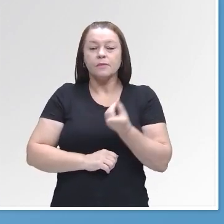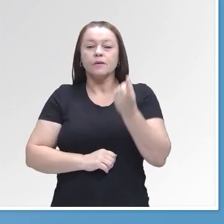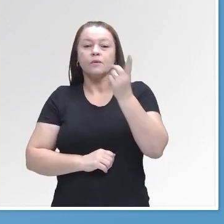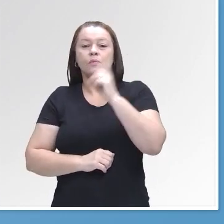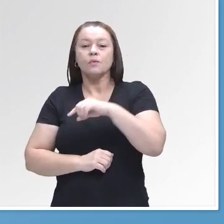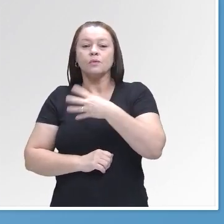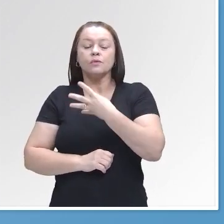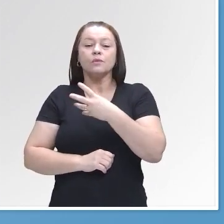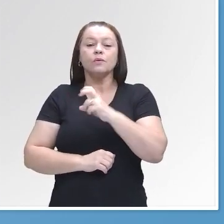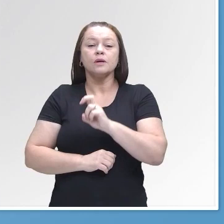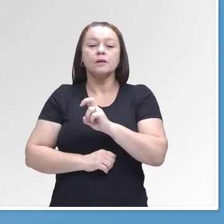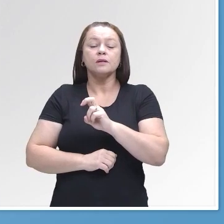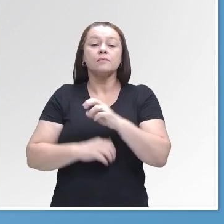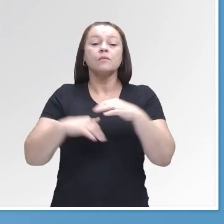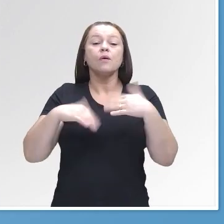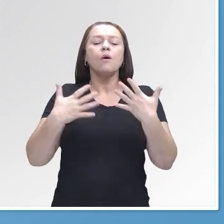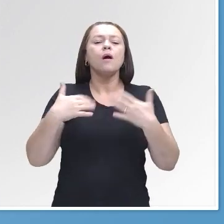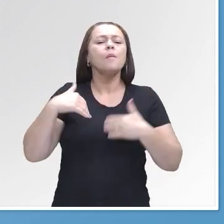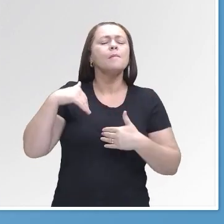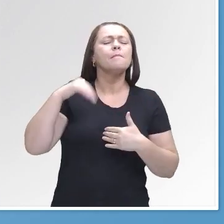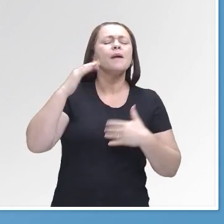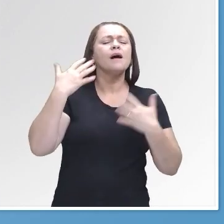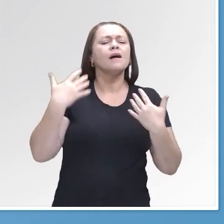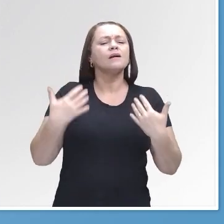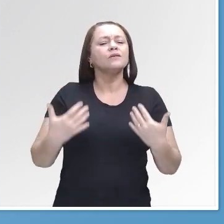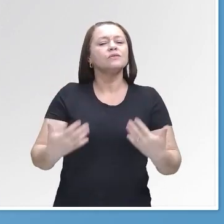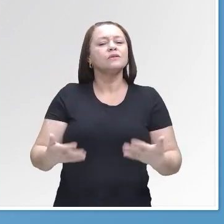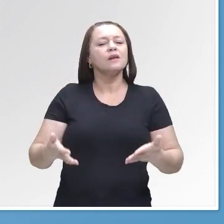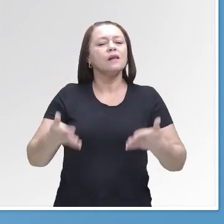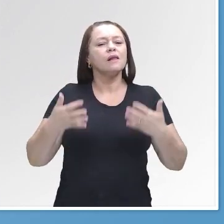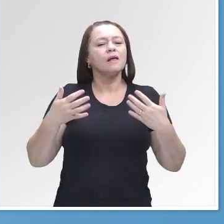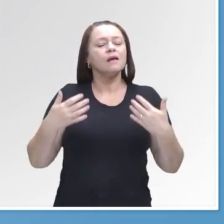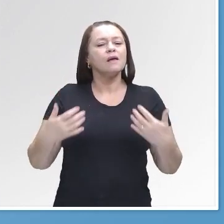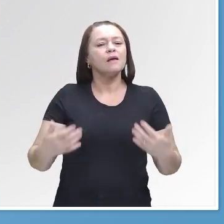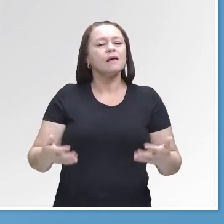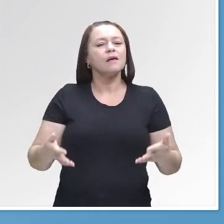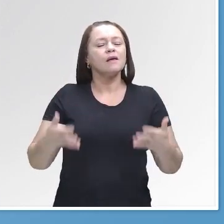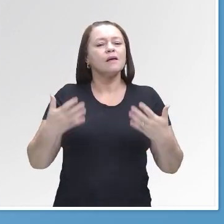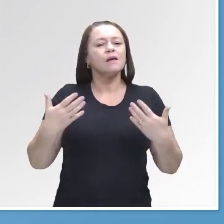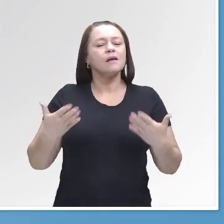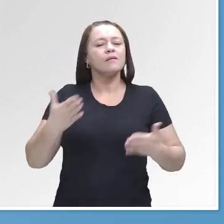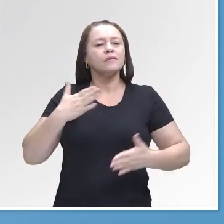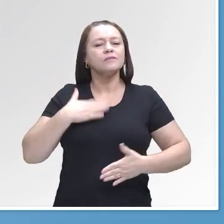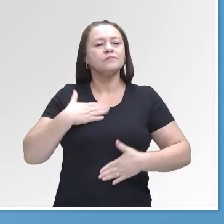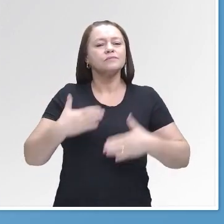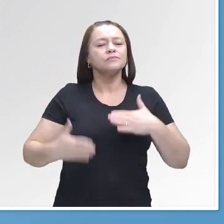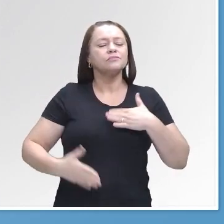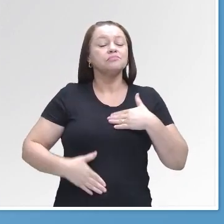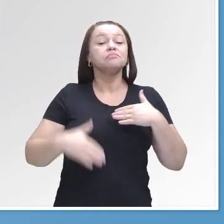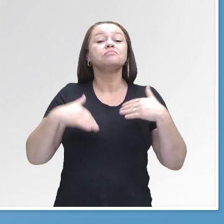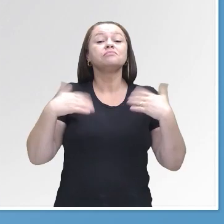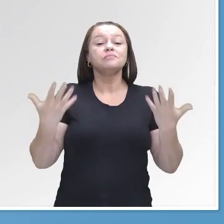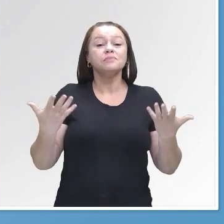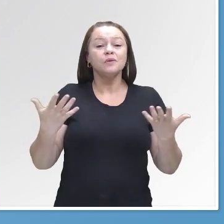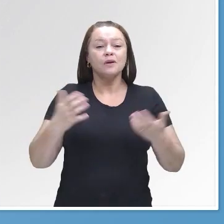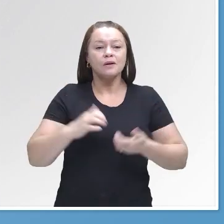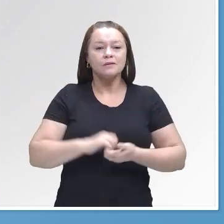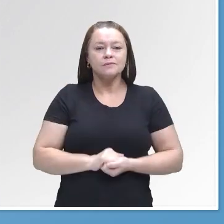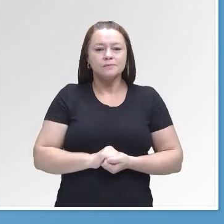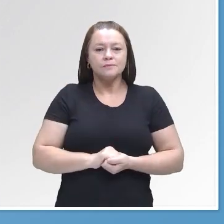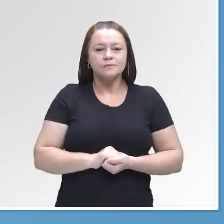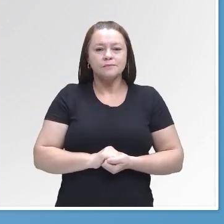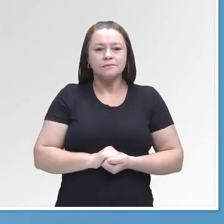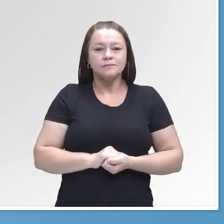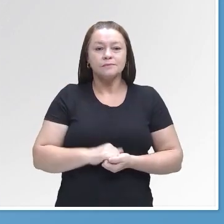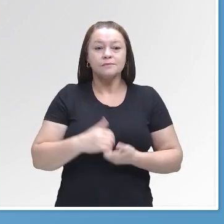Fábio, 45 quilos. Quem tem menor massa corporal? Hugo,